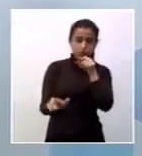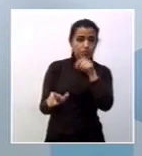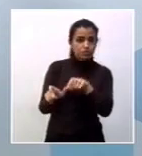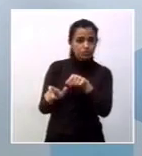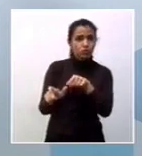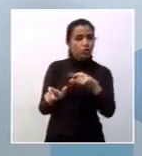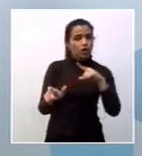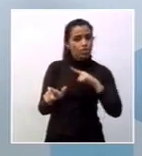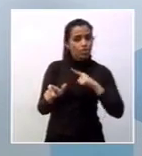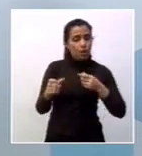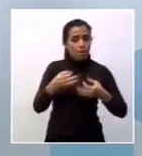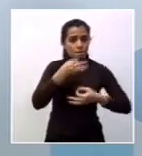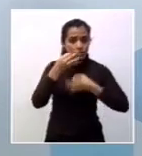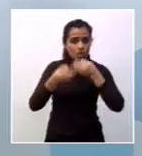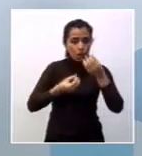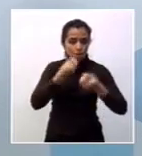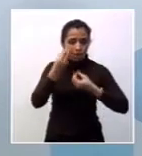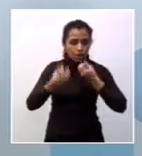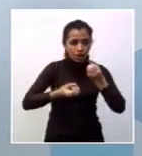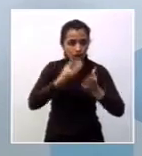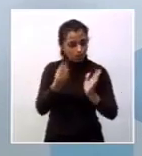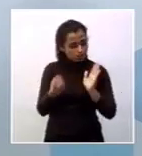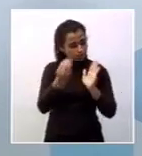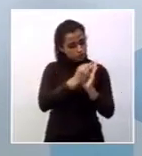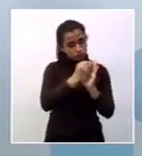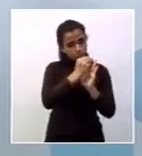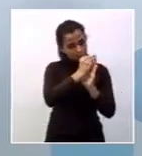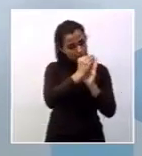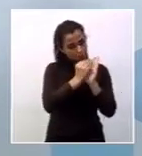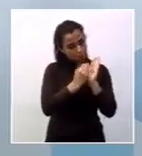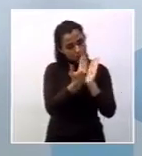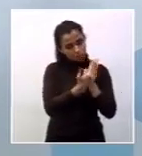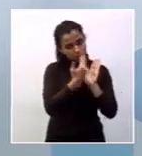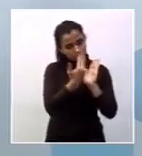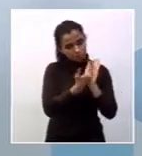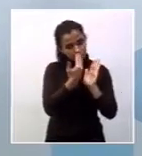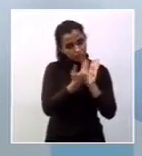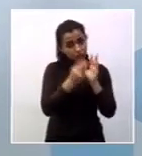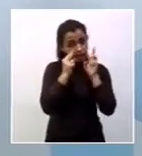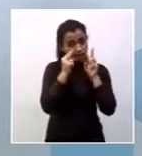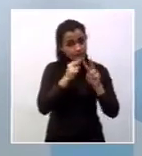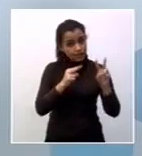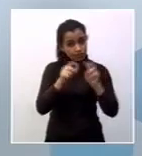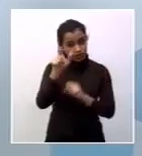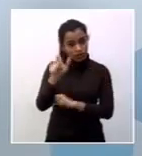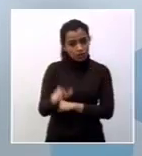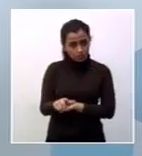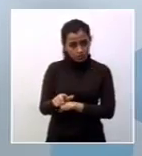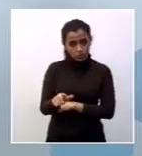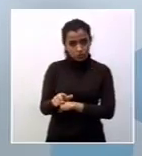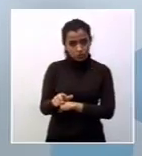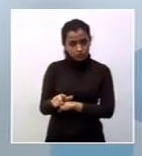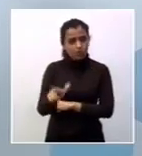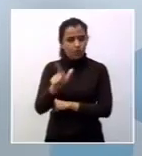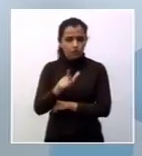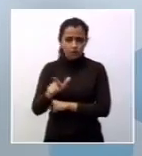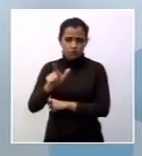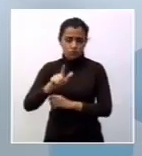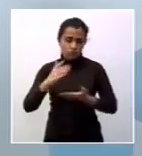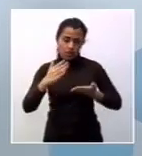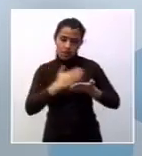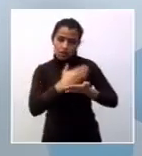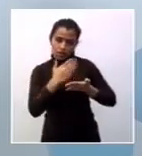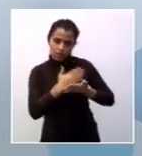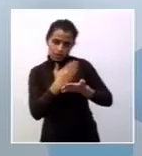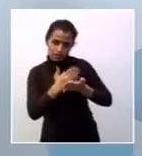comprando algo sabendo que está vindo uma visão daquela pessoa, tá? É claro, em livros que a gente tem na